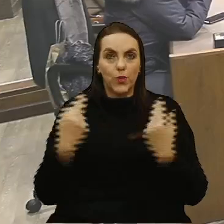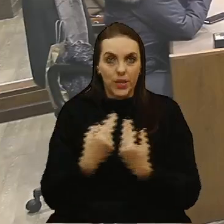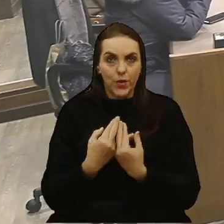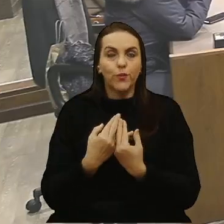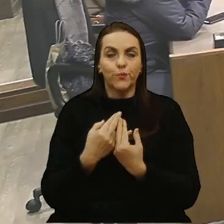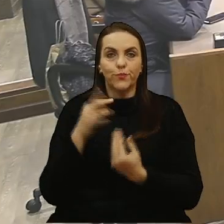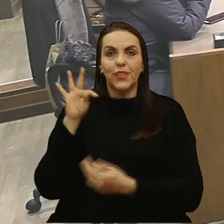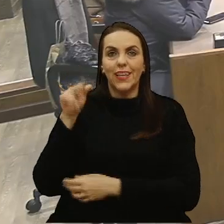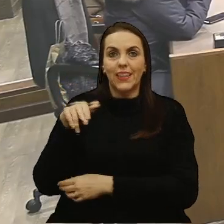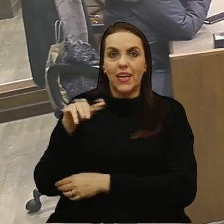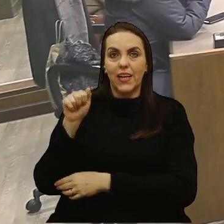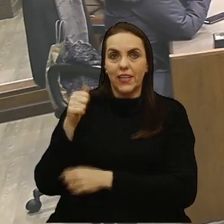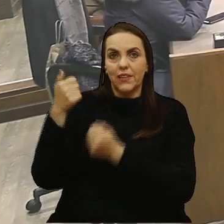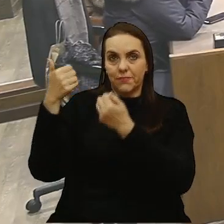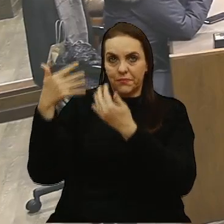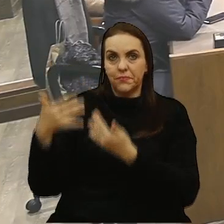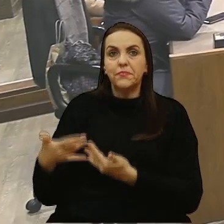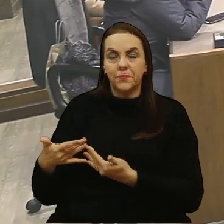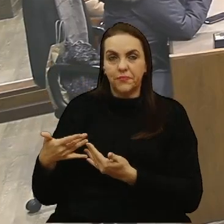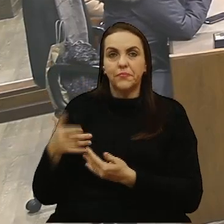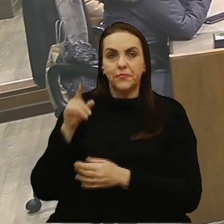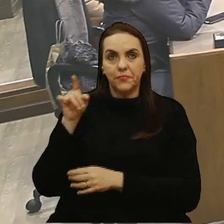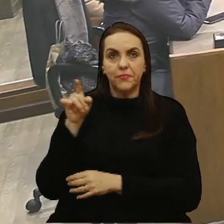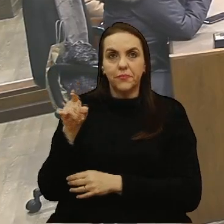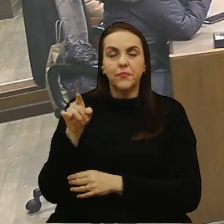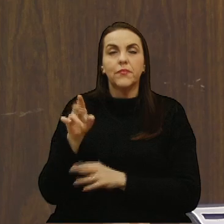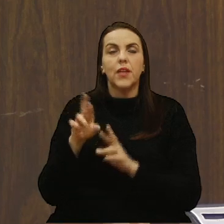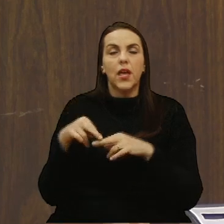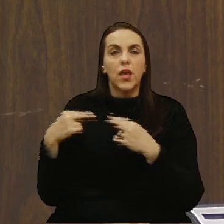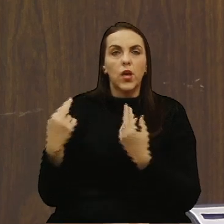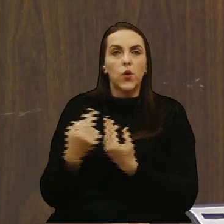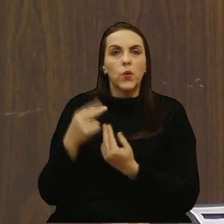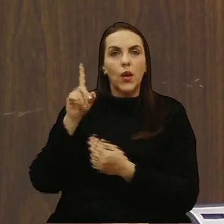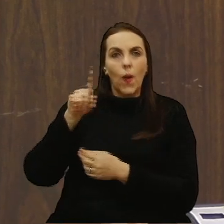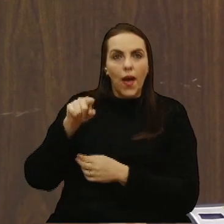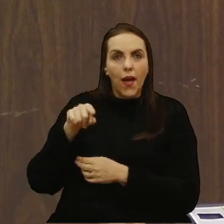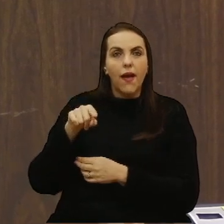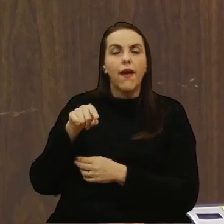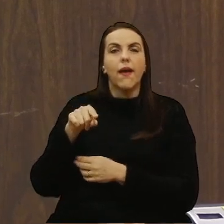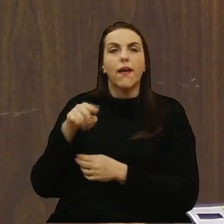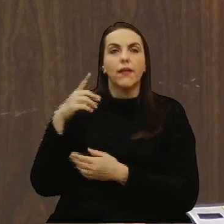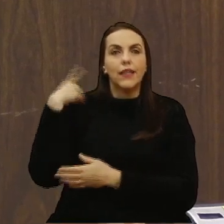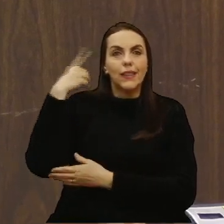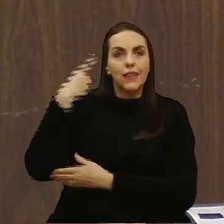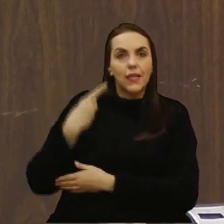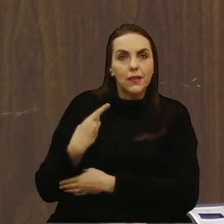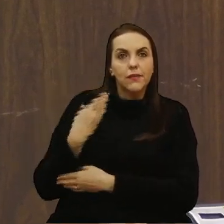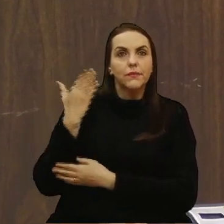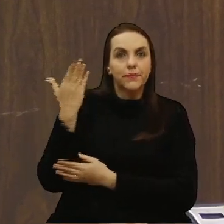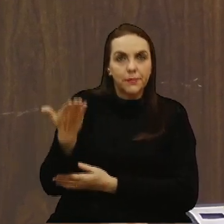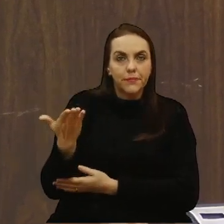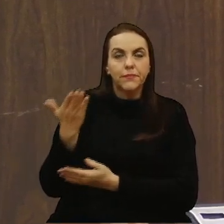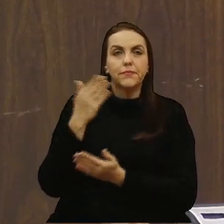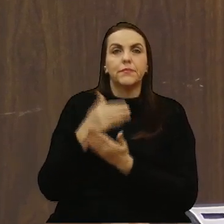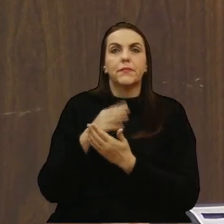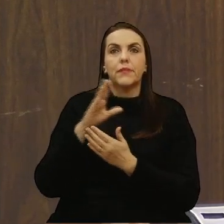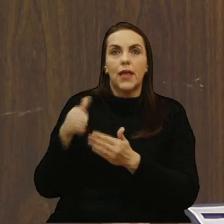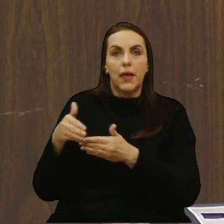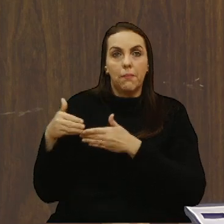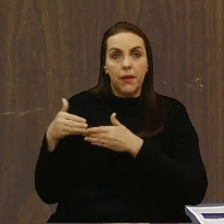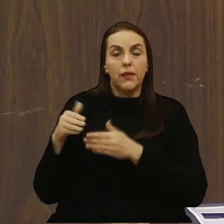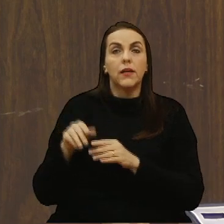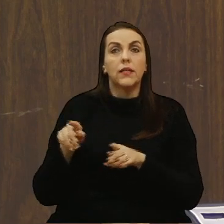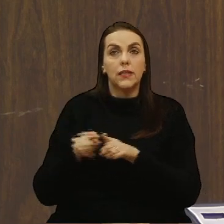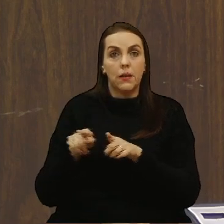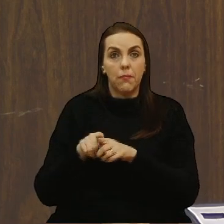aqui, com o Solete, quando foi apresentado, entregue pela deputada Denise, as emendas. Inclusive uma da Rua